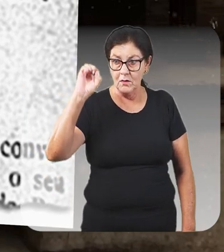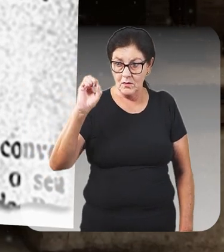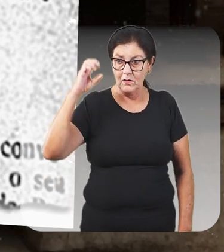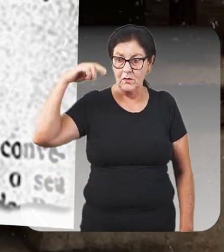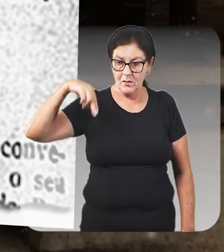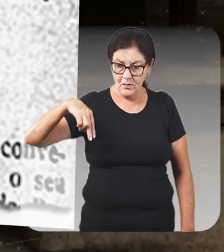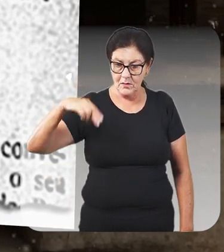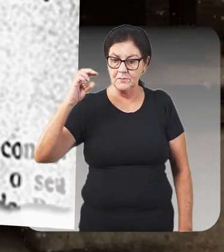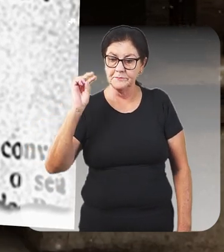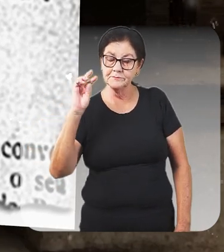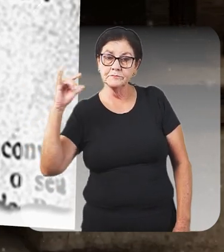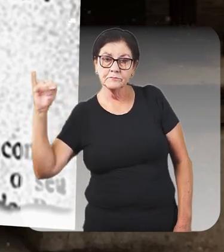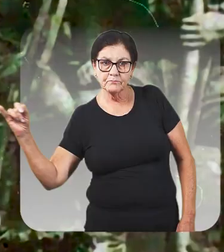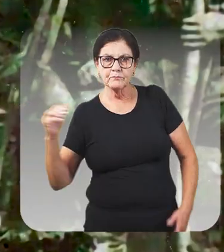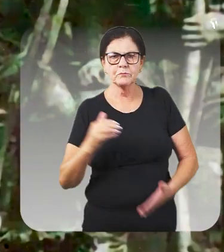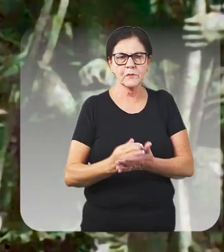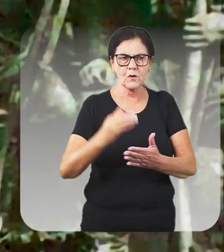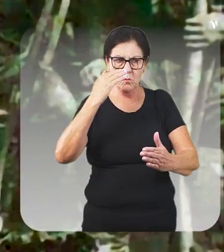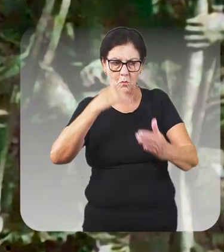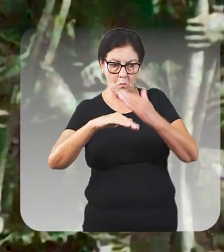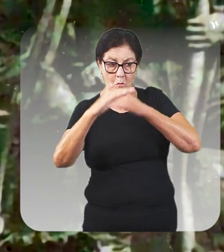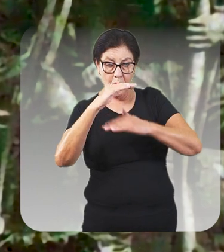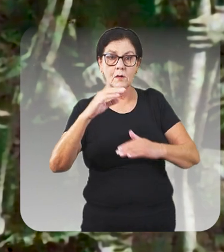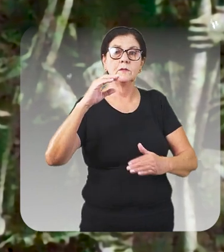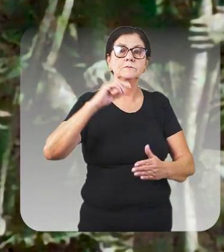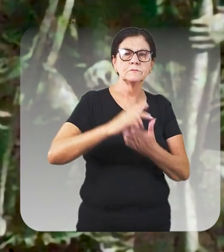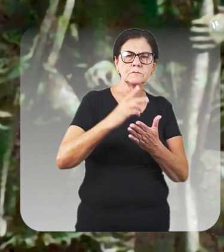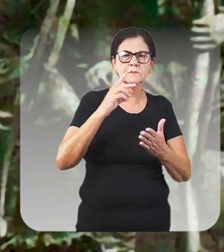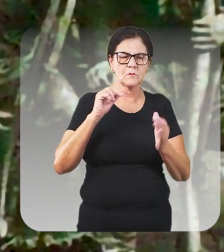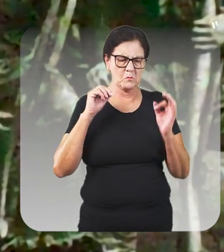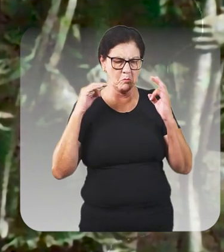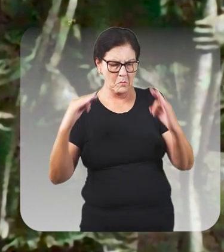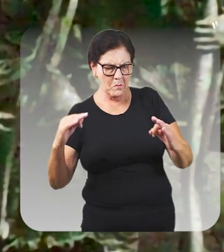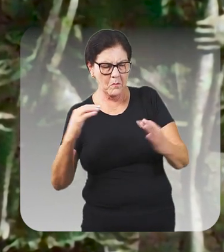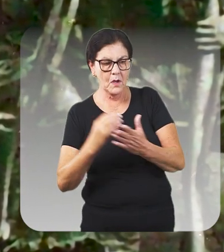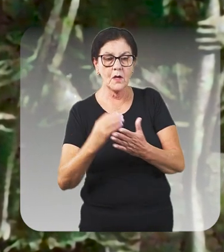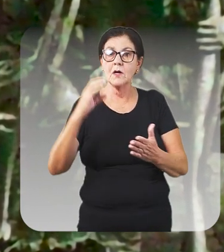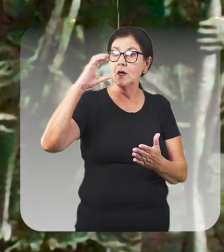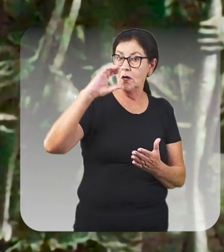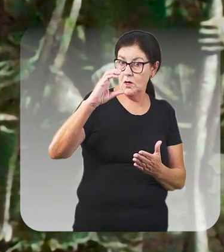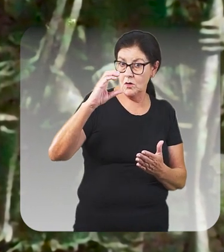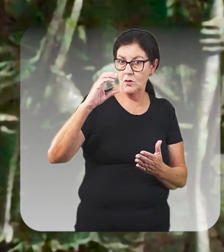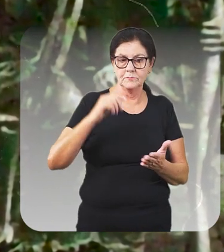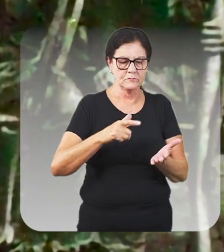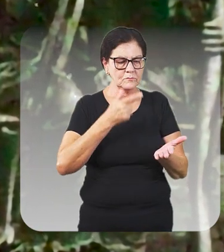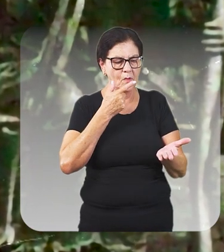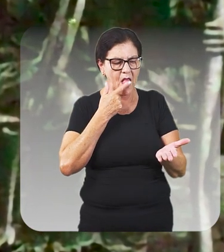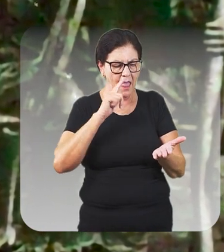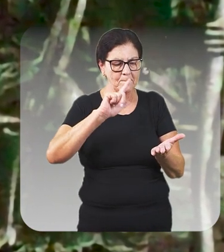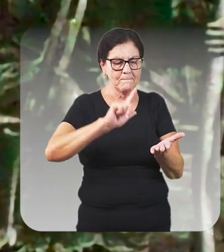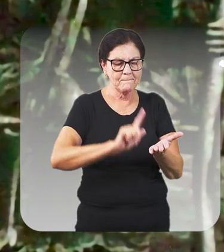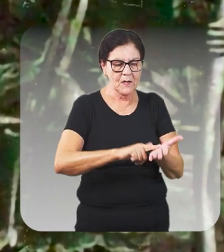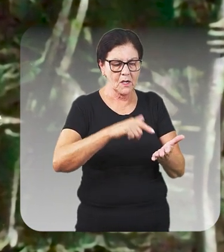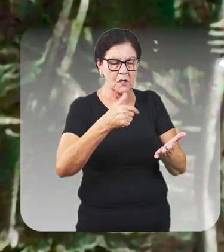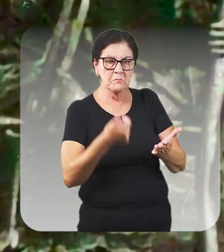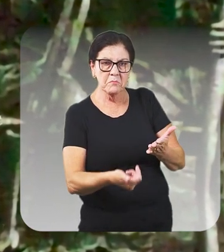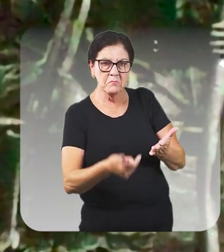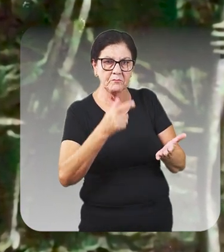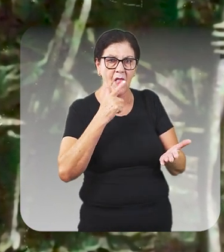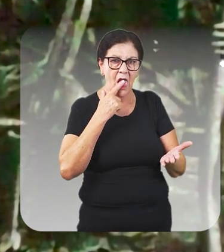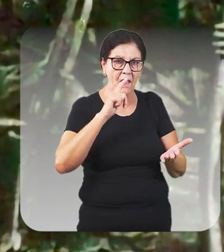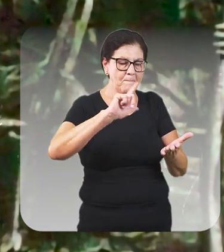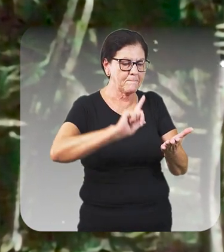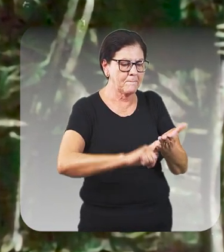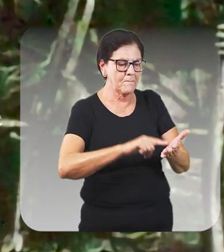publicadas no jornal Correio da Manhã. Embora se comprovasse posteriormente que as cartas eram falsas, elas tiveram o efeito